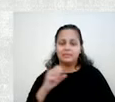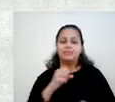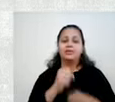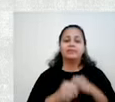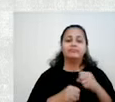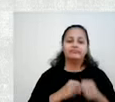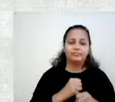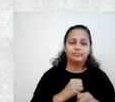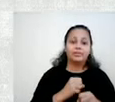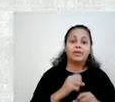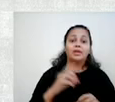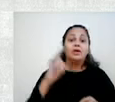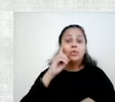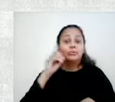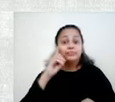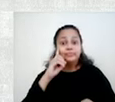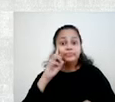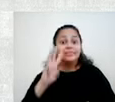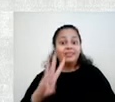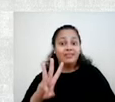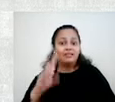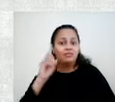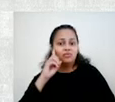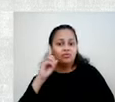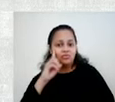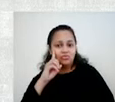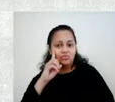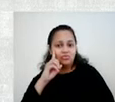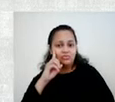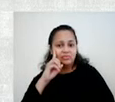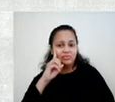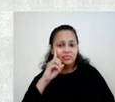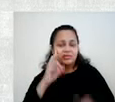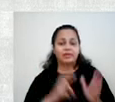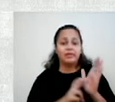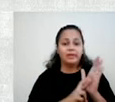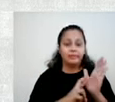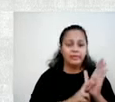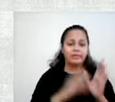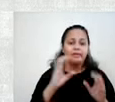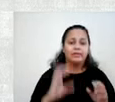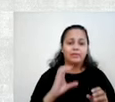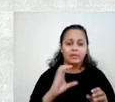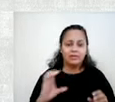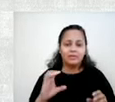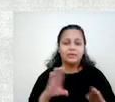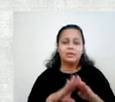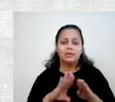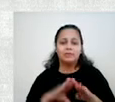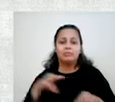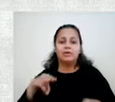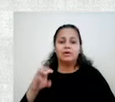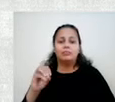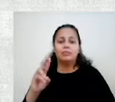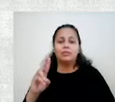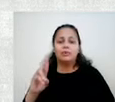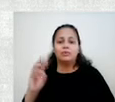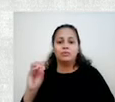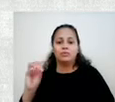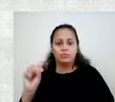luta entre cristãos e mouros. Essa tradição chegou ao Brasil com os portugueses